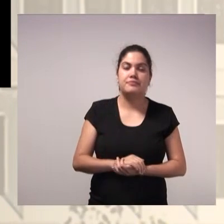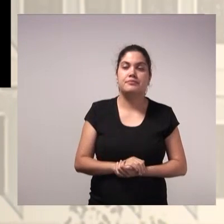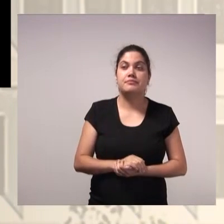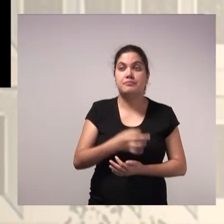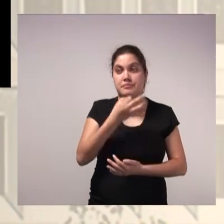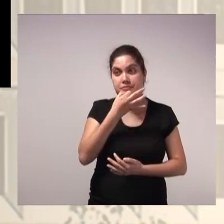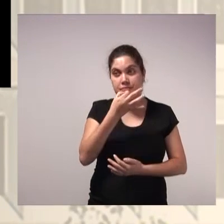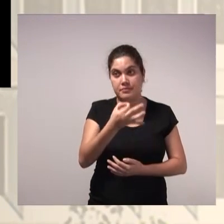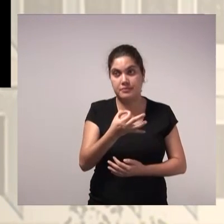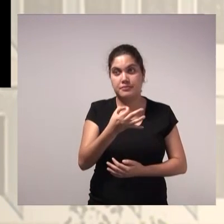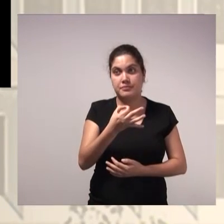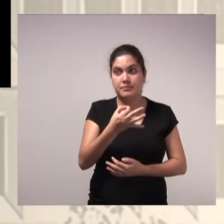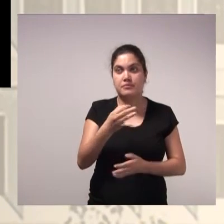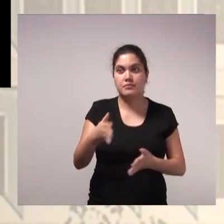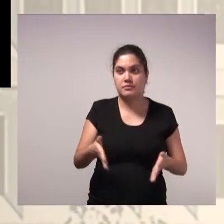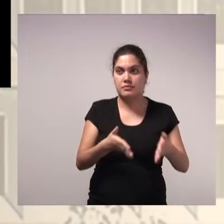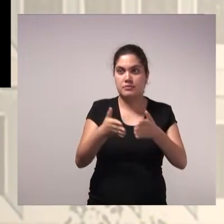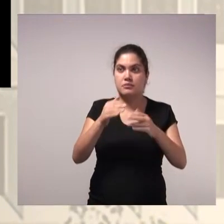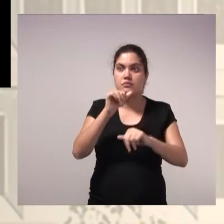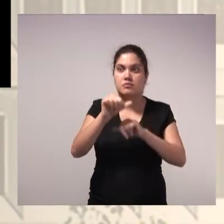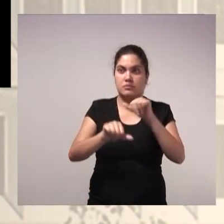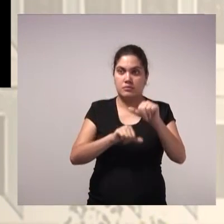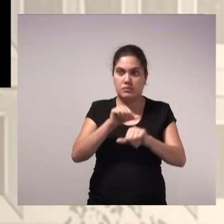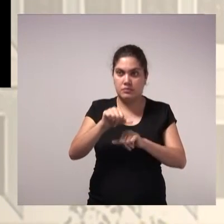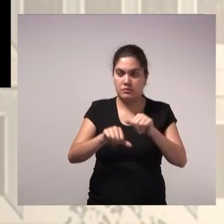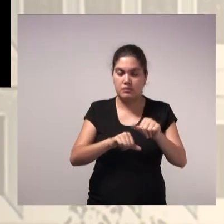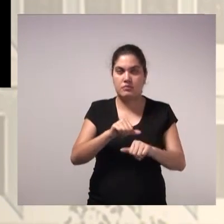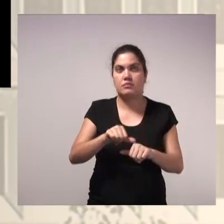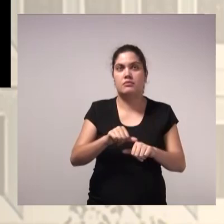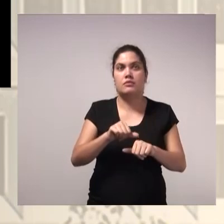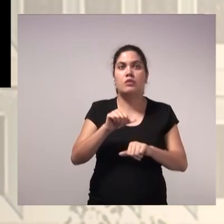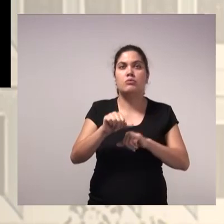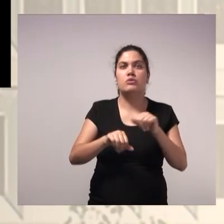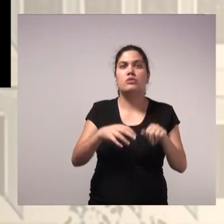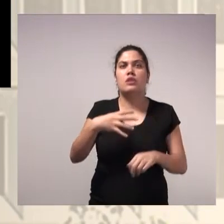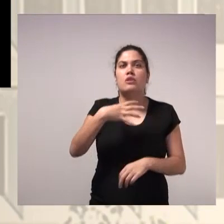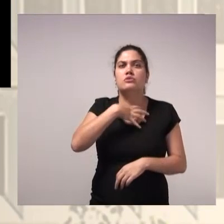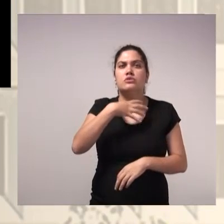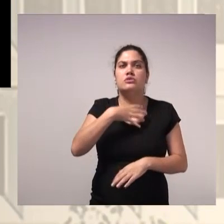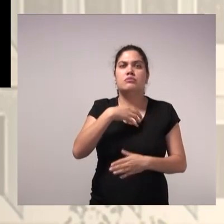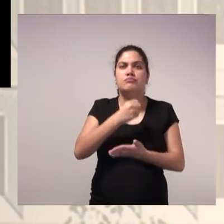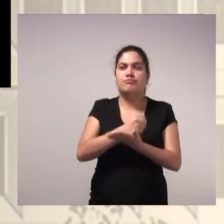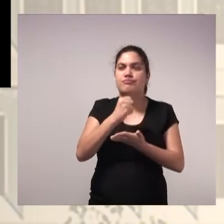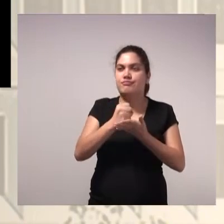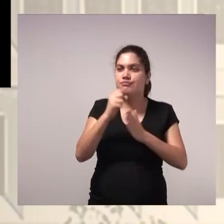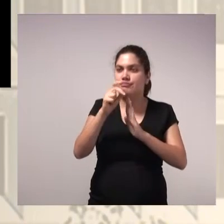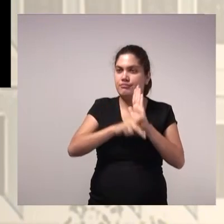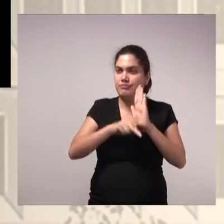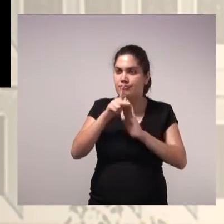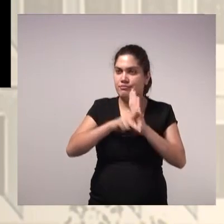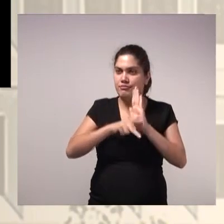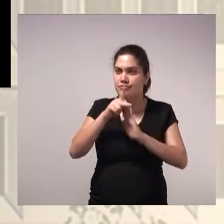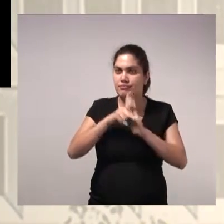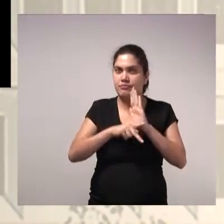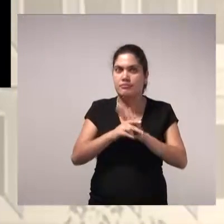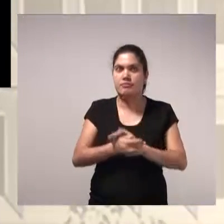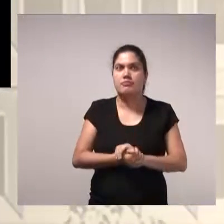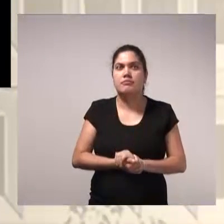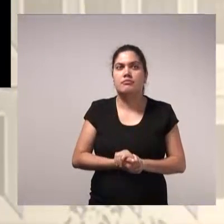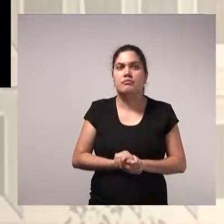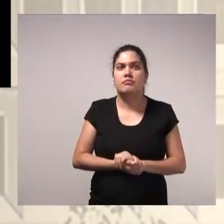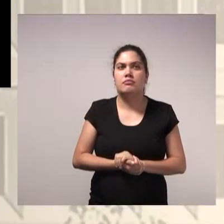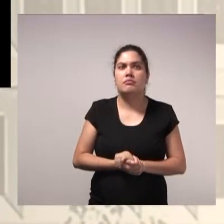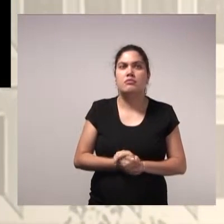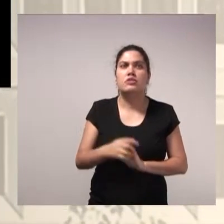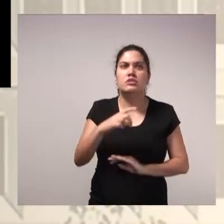sugestão, o segundo caminho de mudança é mudar a forma de contratação dos projetos. Nós temos aqui